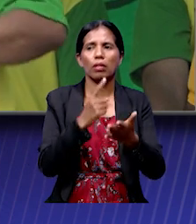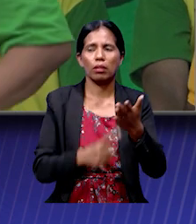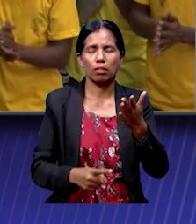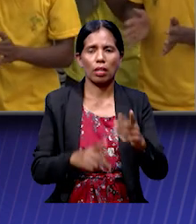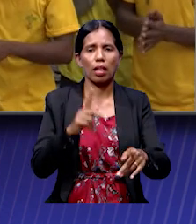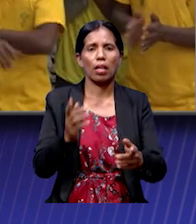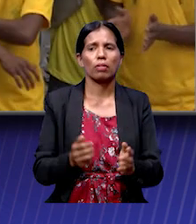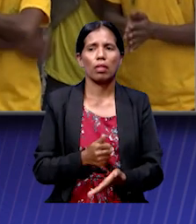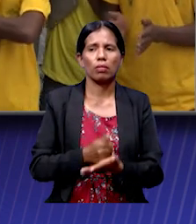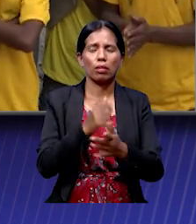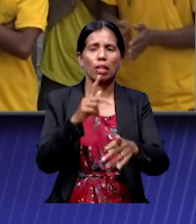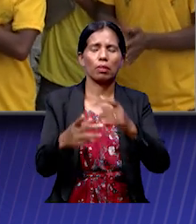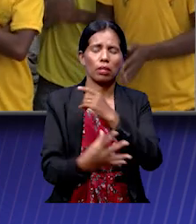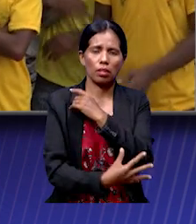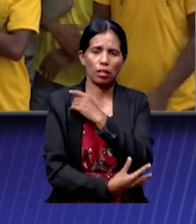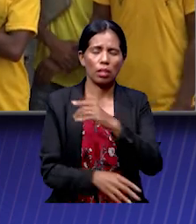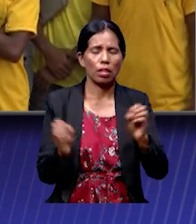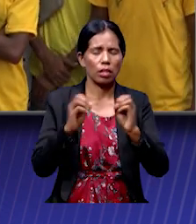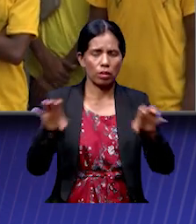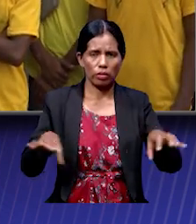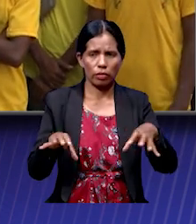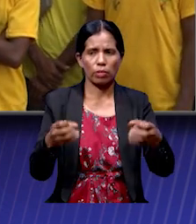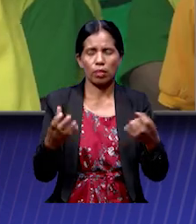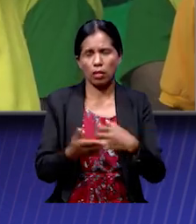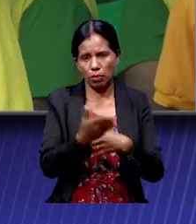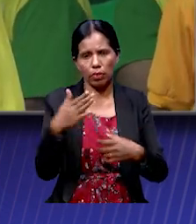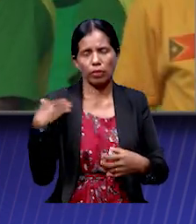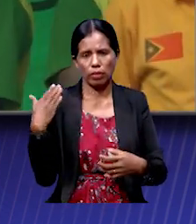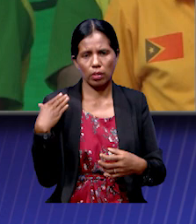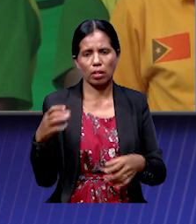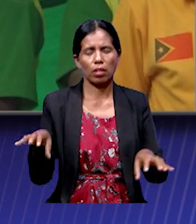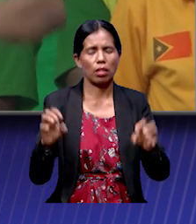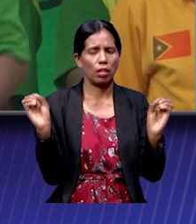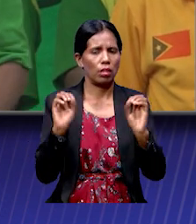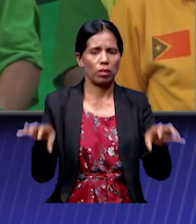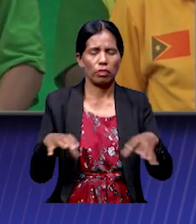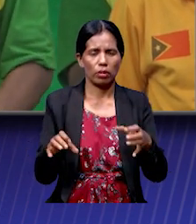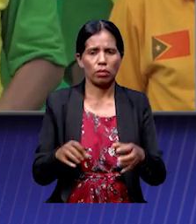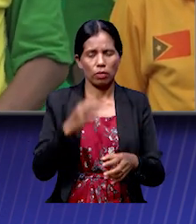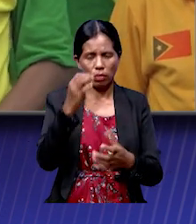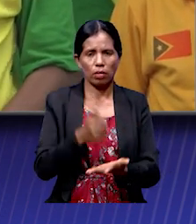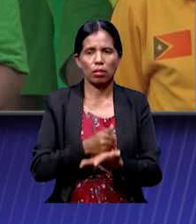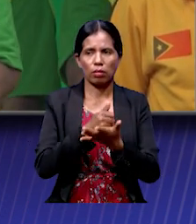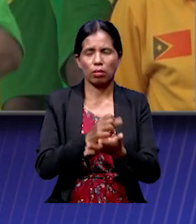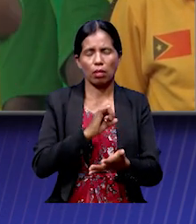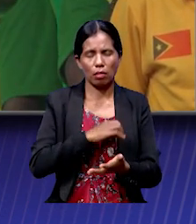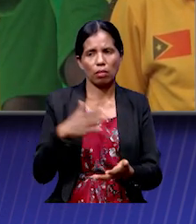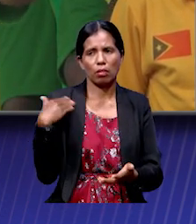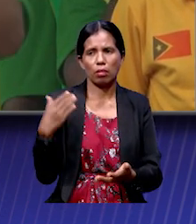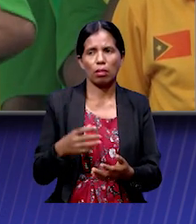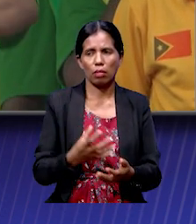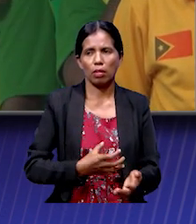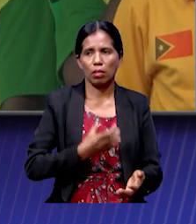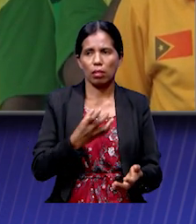desemprego. Desemprego, nele bem, e ele me jovem, será. Também, eu vou na polia jovem, será, quanto, né? Ao hiru situan. Tama hau mai